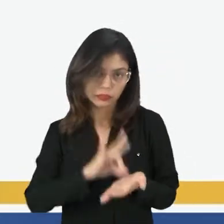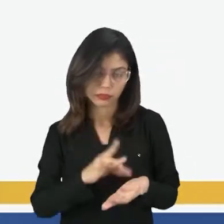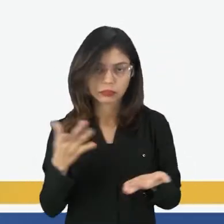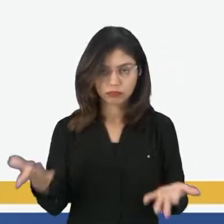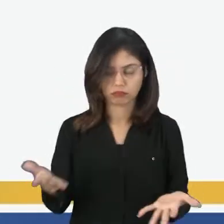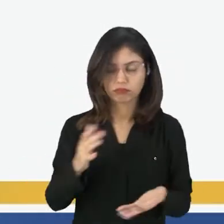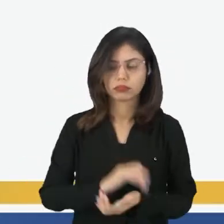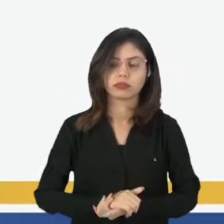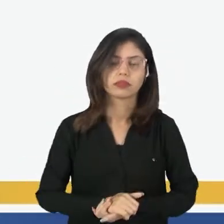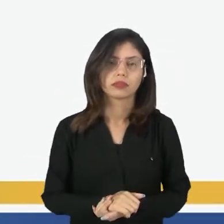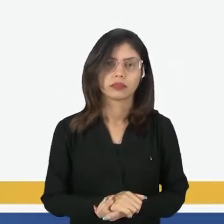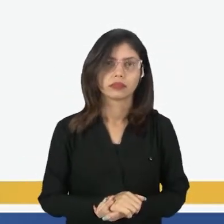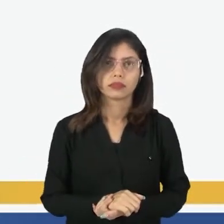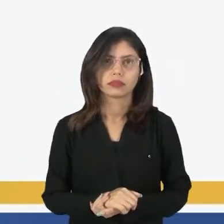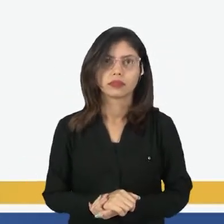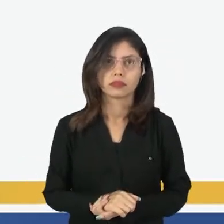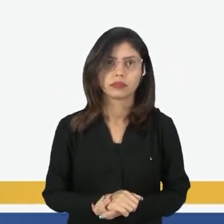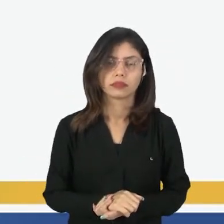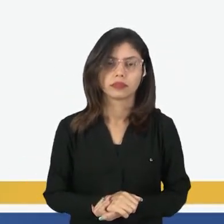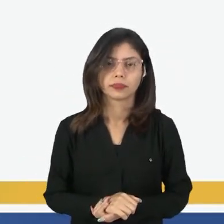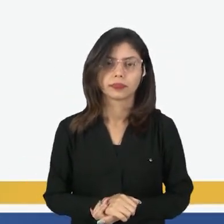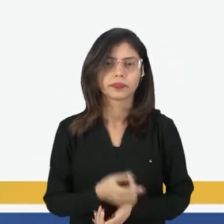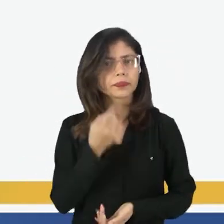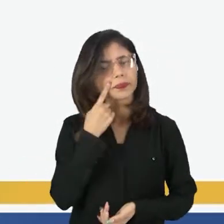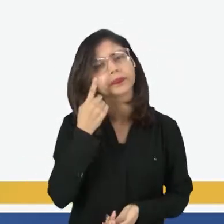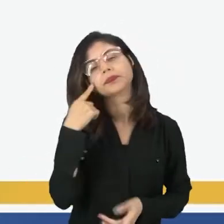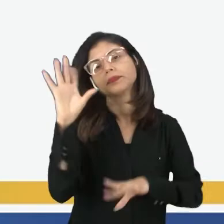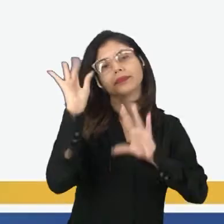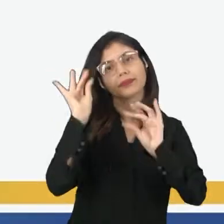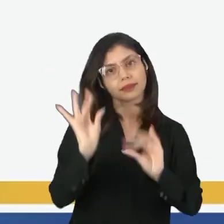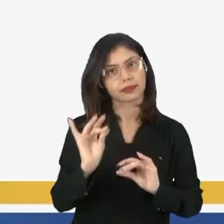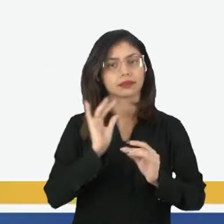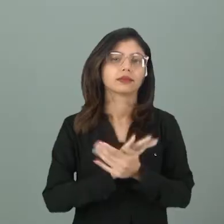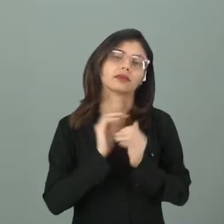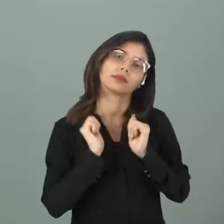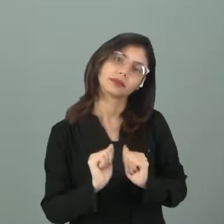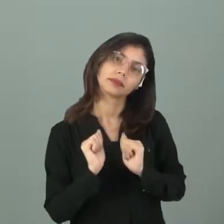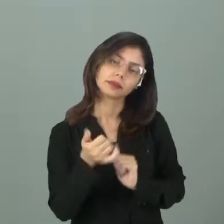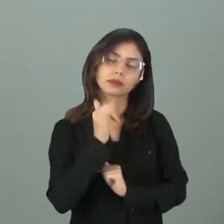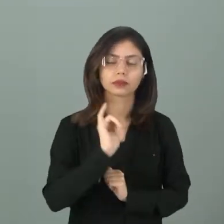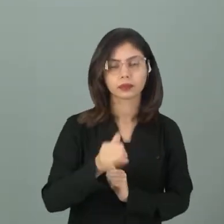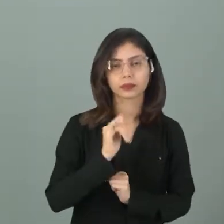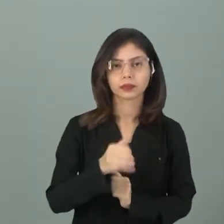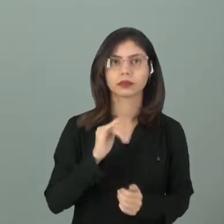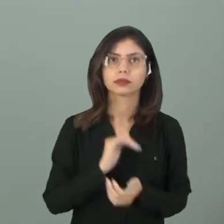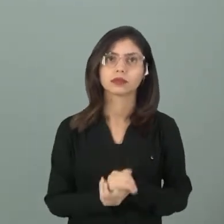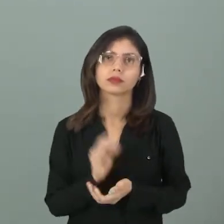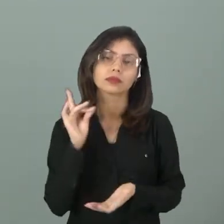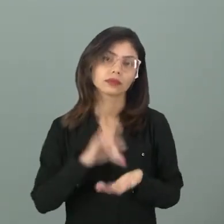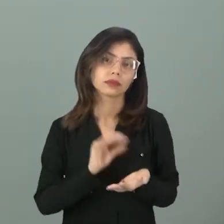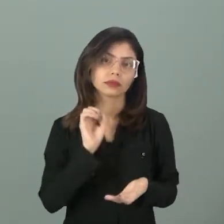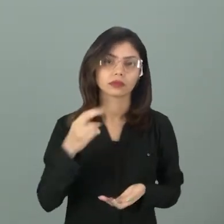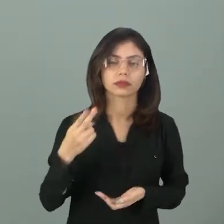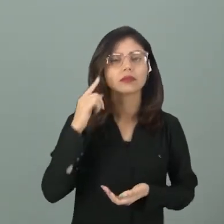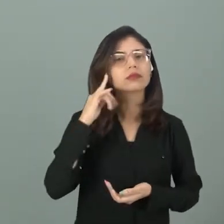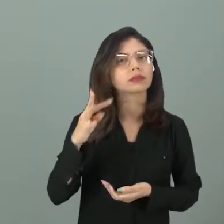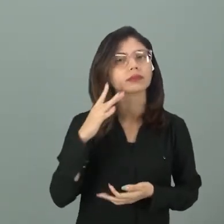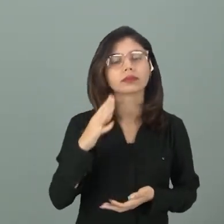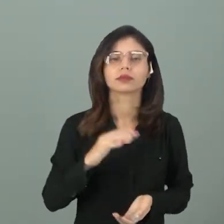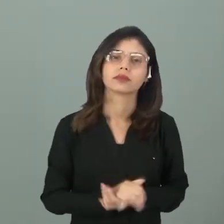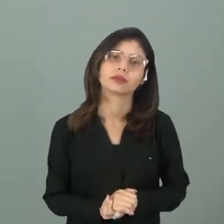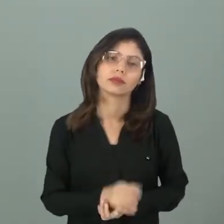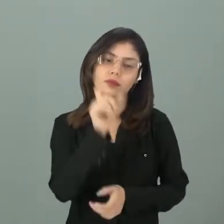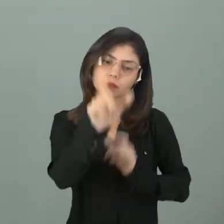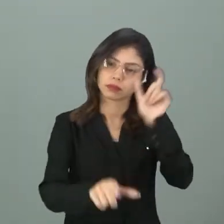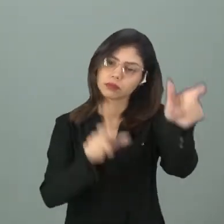personagens realmente existiram. Olha só esse detalhe. Pode ser um conto real ou fictício. E os